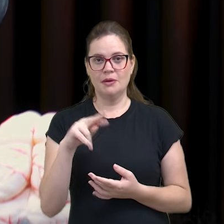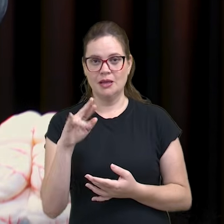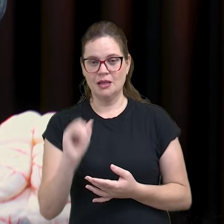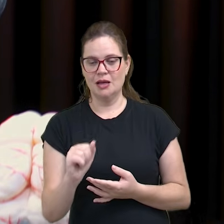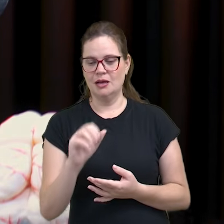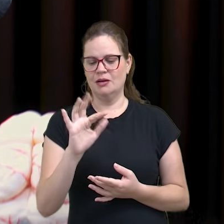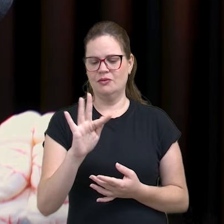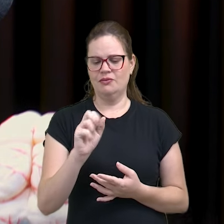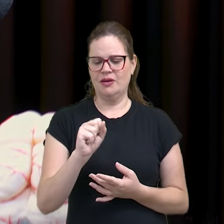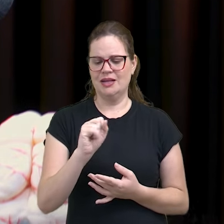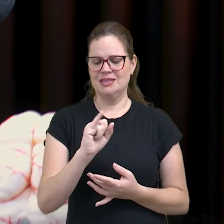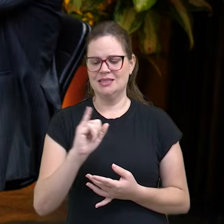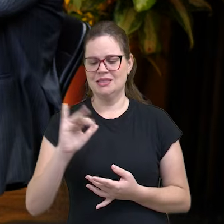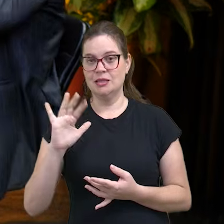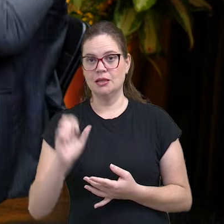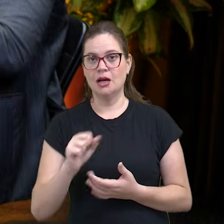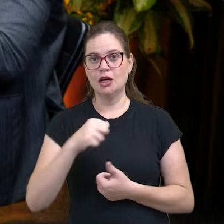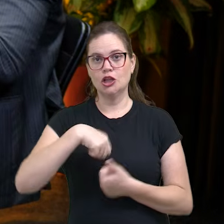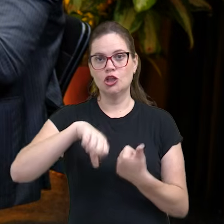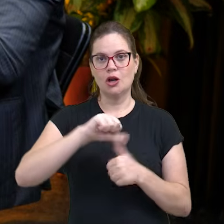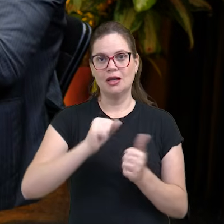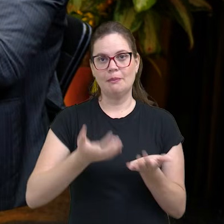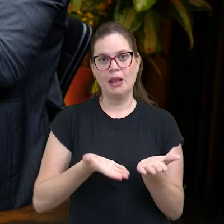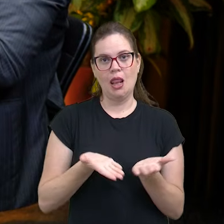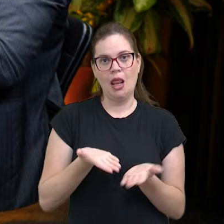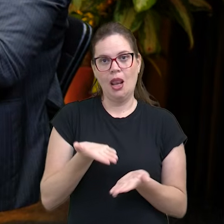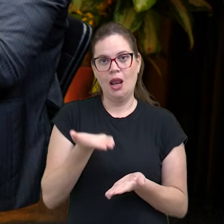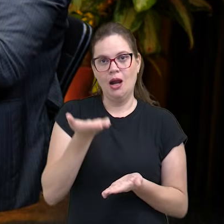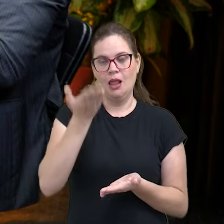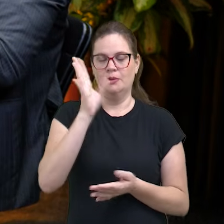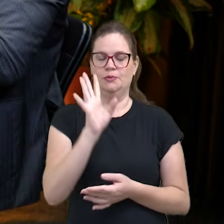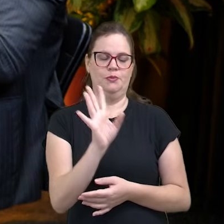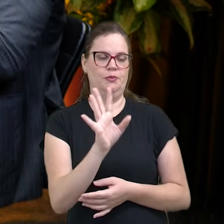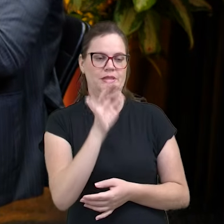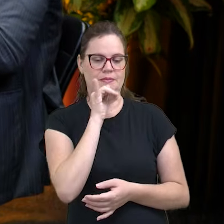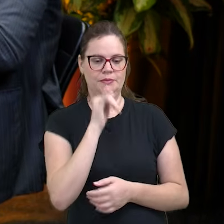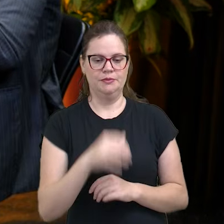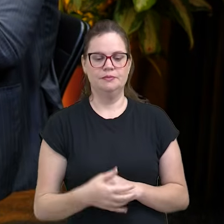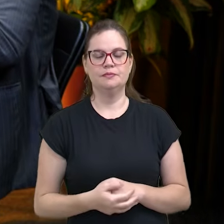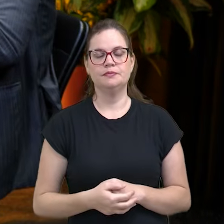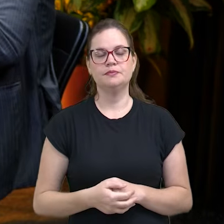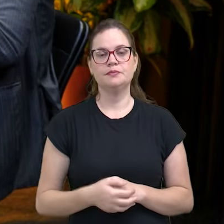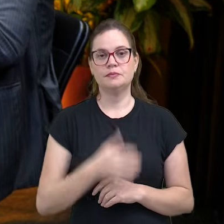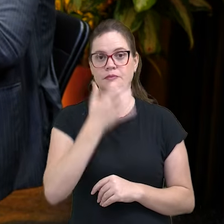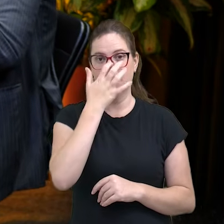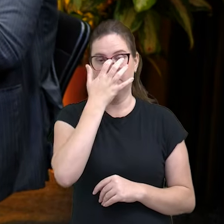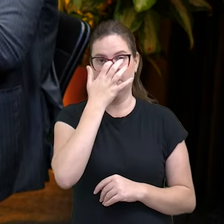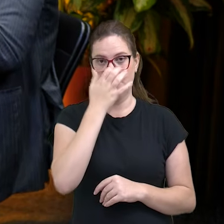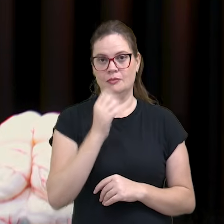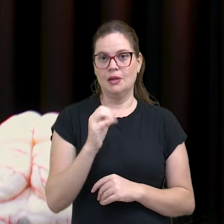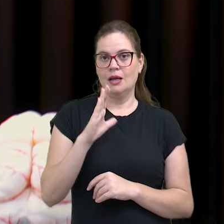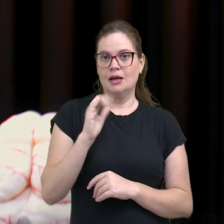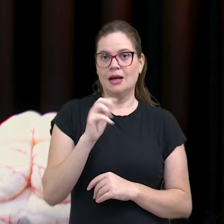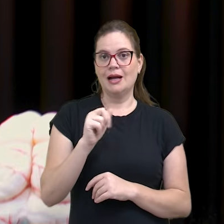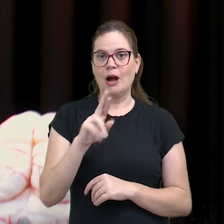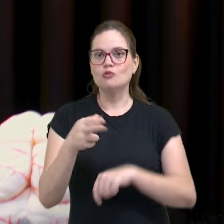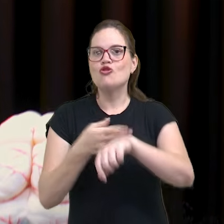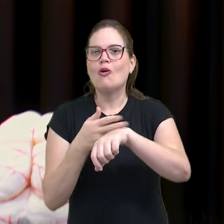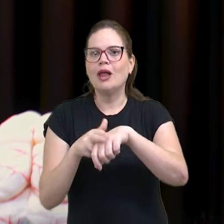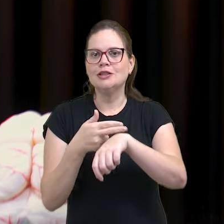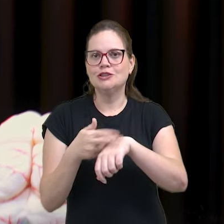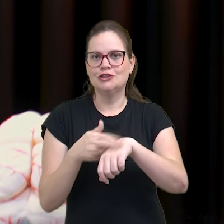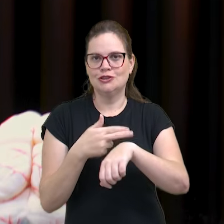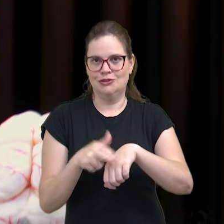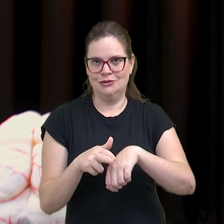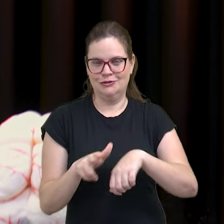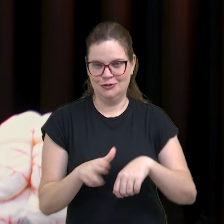alterar, aumentar. Por exemplo, o cacau. chocolate. Quando você come um